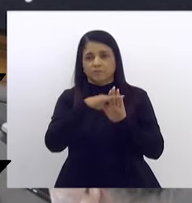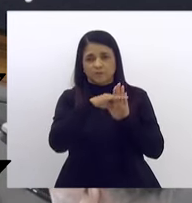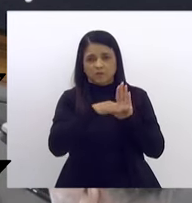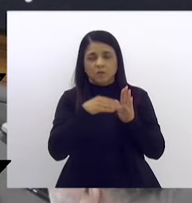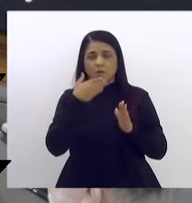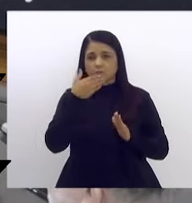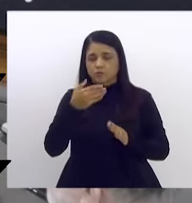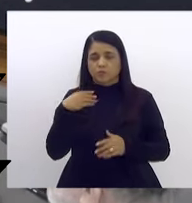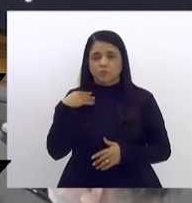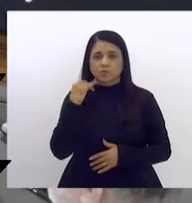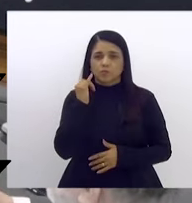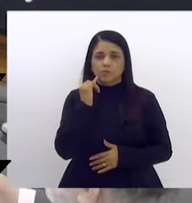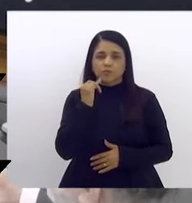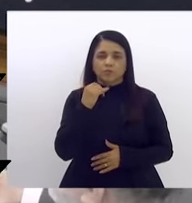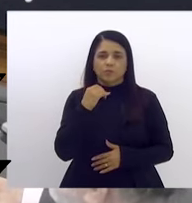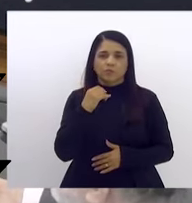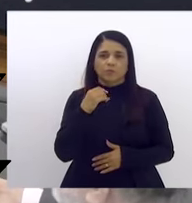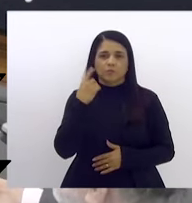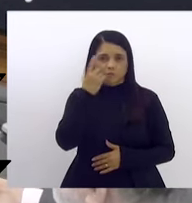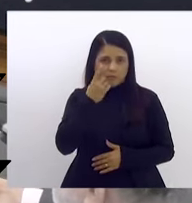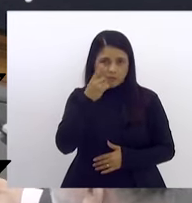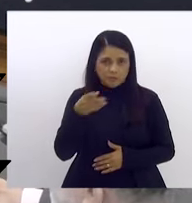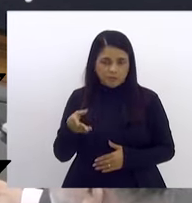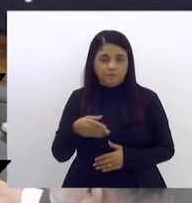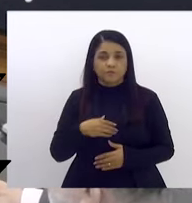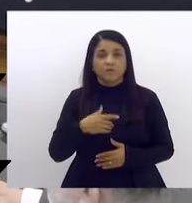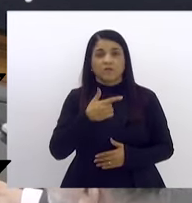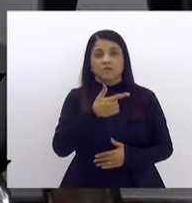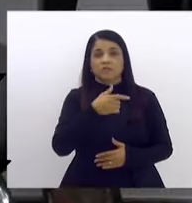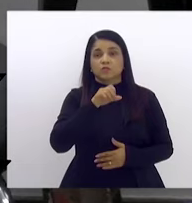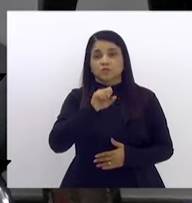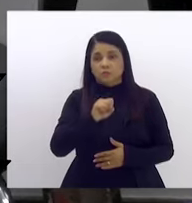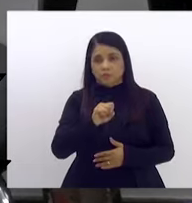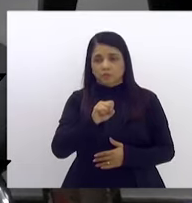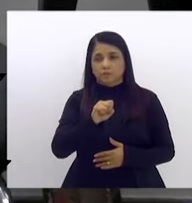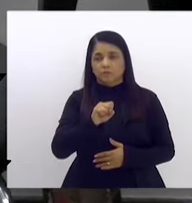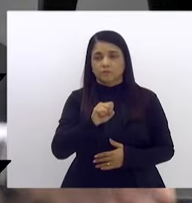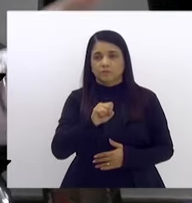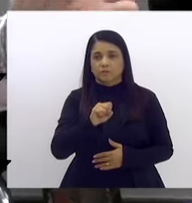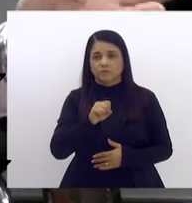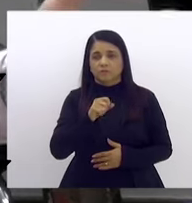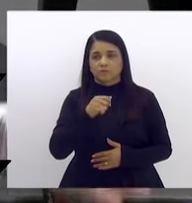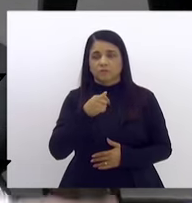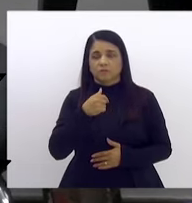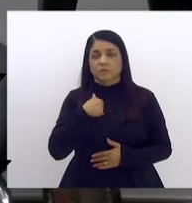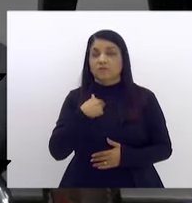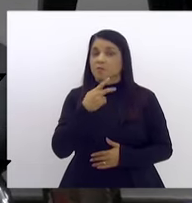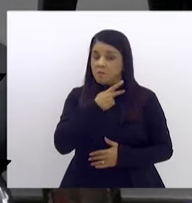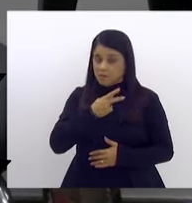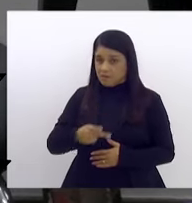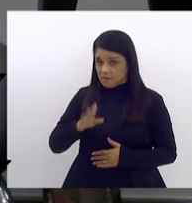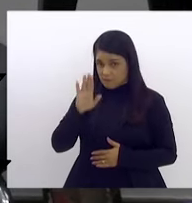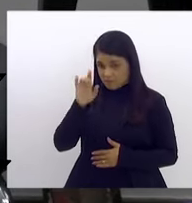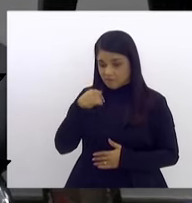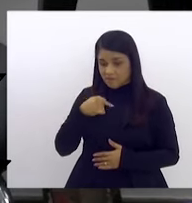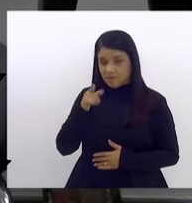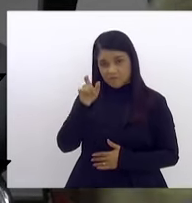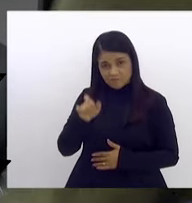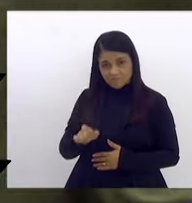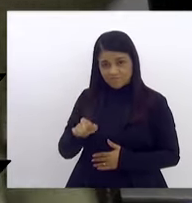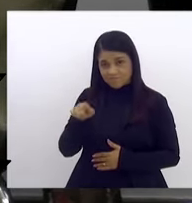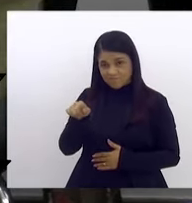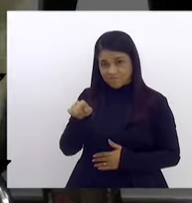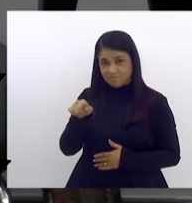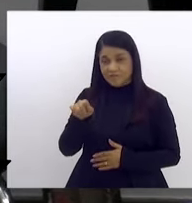passar pro 28 Presidente pois não que vossa excelência